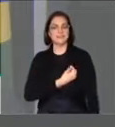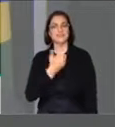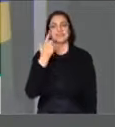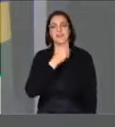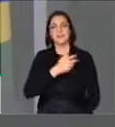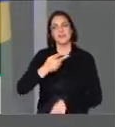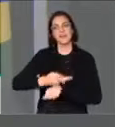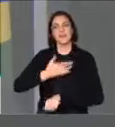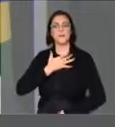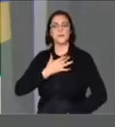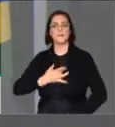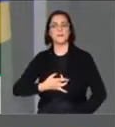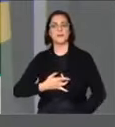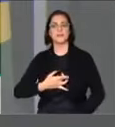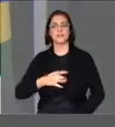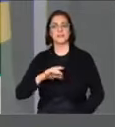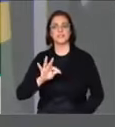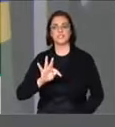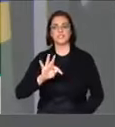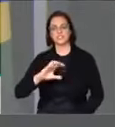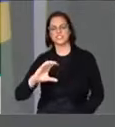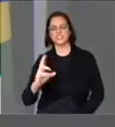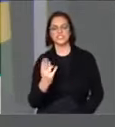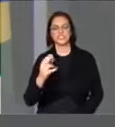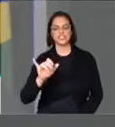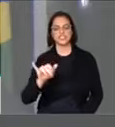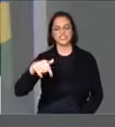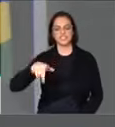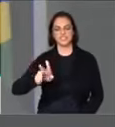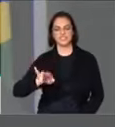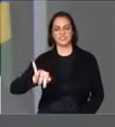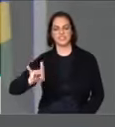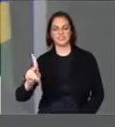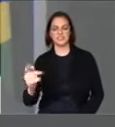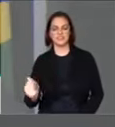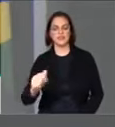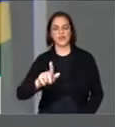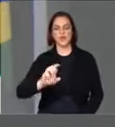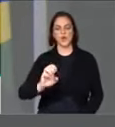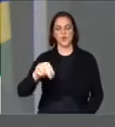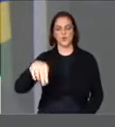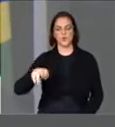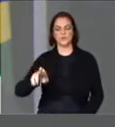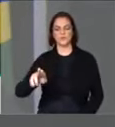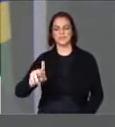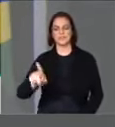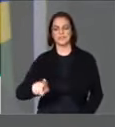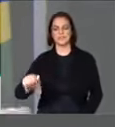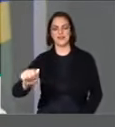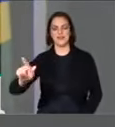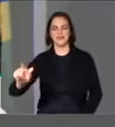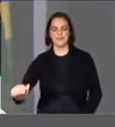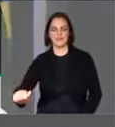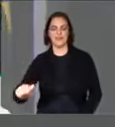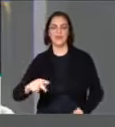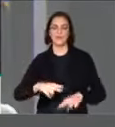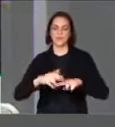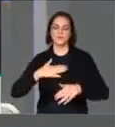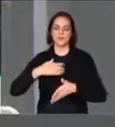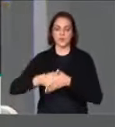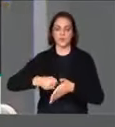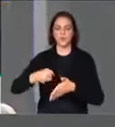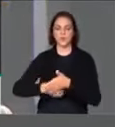pela medalha Chiquinha Gonzaga, pela música e pelo meu ativismo, pelo deputado